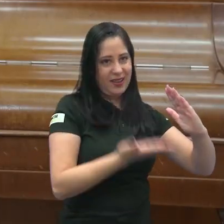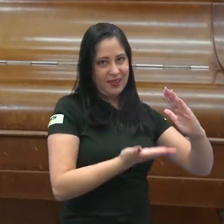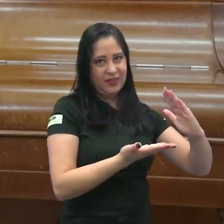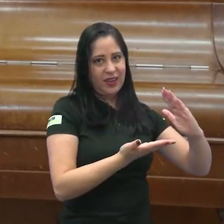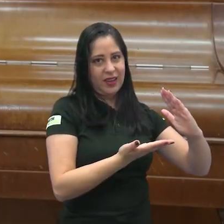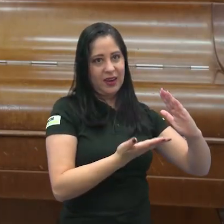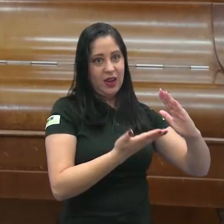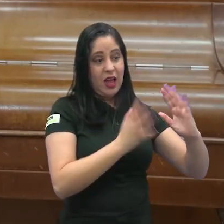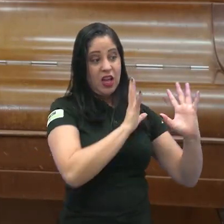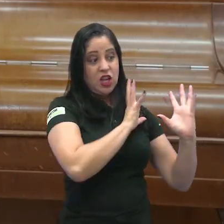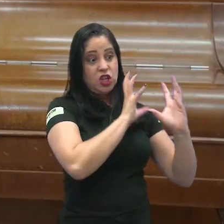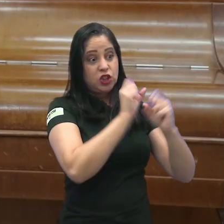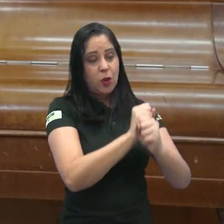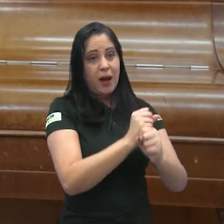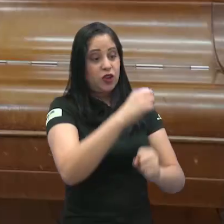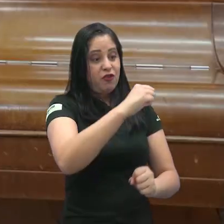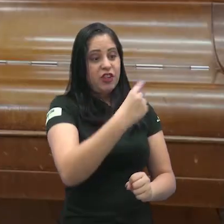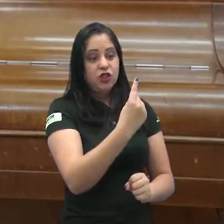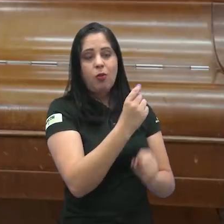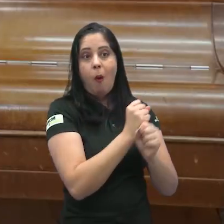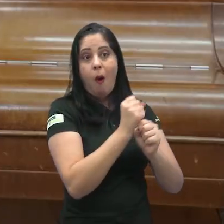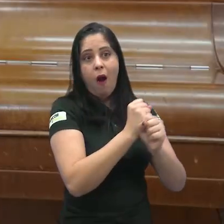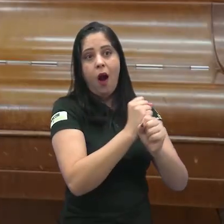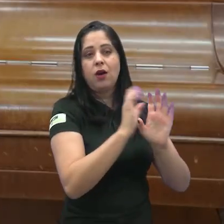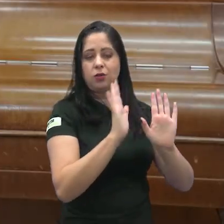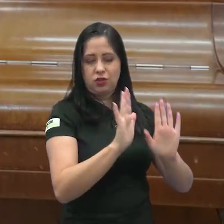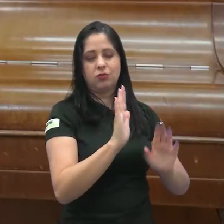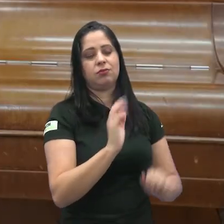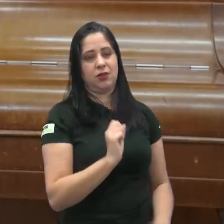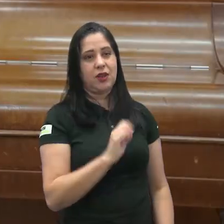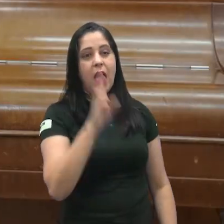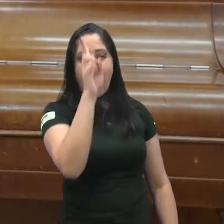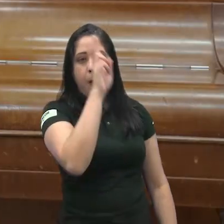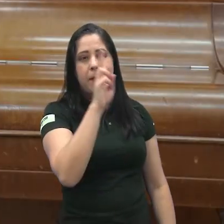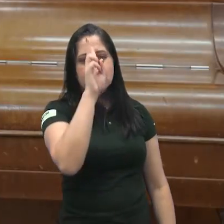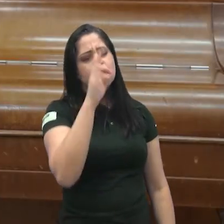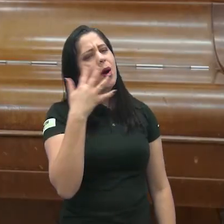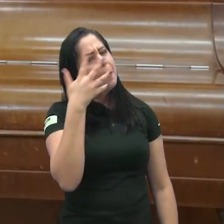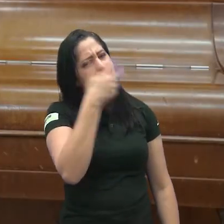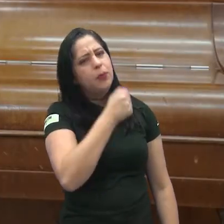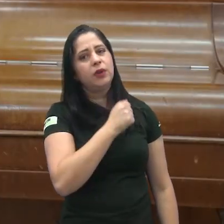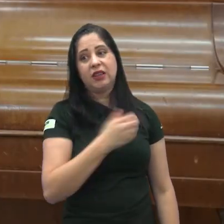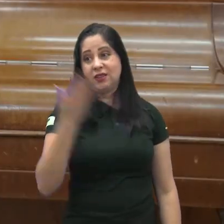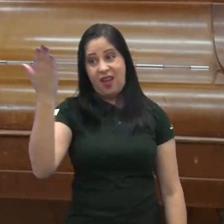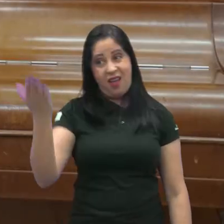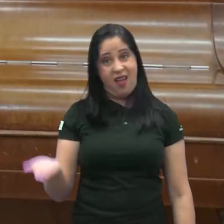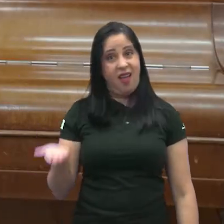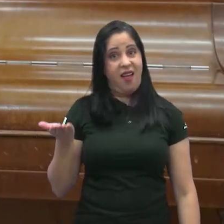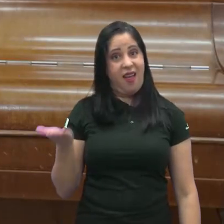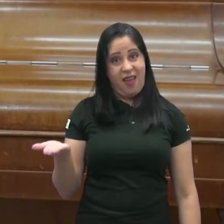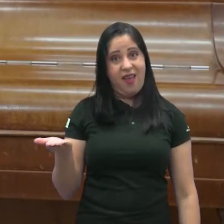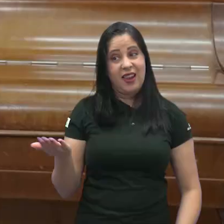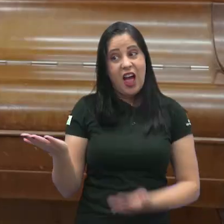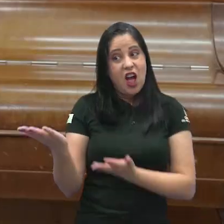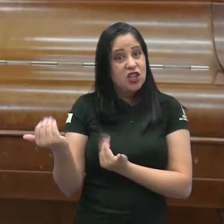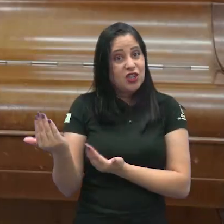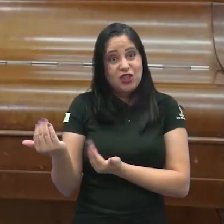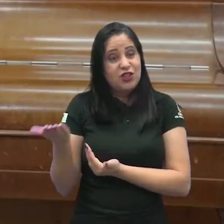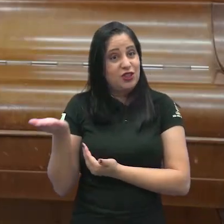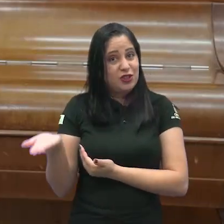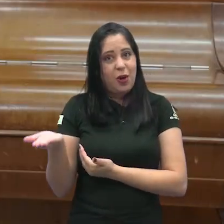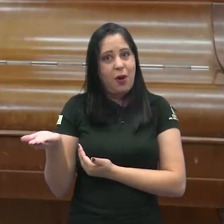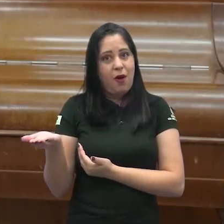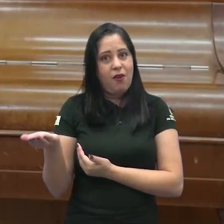é uma história bonita, porque é uma jovem, né? A gente pode dizer uma jovem fora da sua